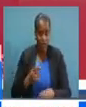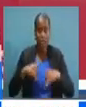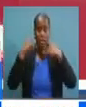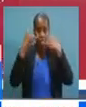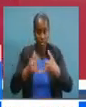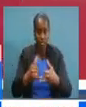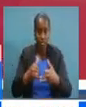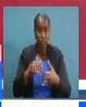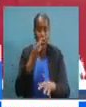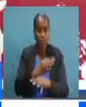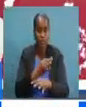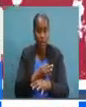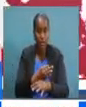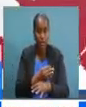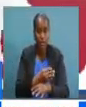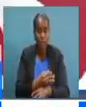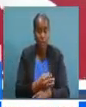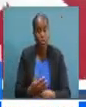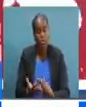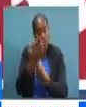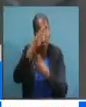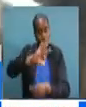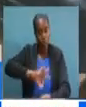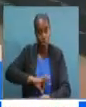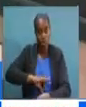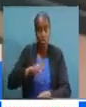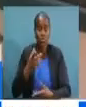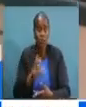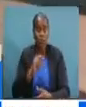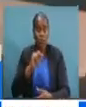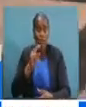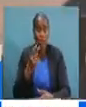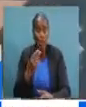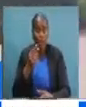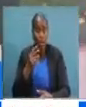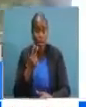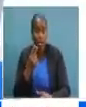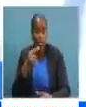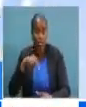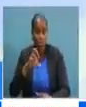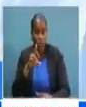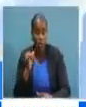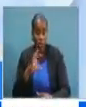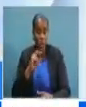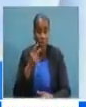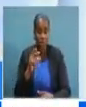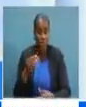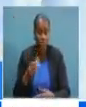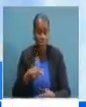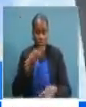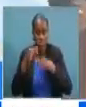cerimónia de condecoração, doutor honoris causa. A distinção aconteceu em ambiente de música,